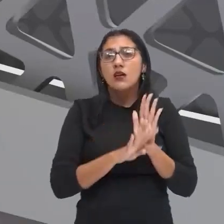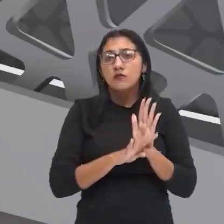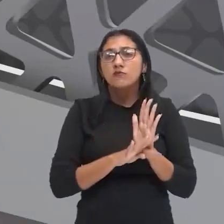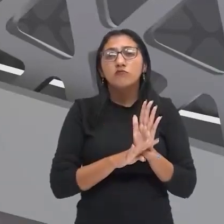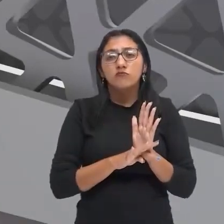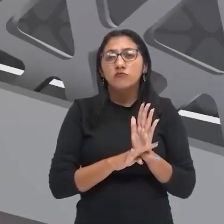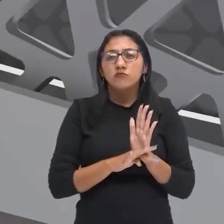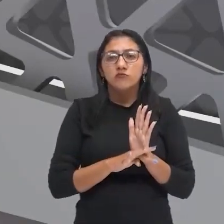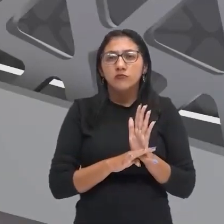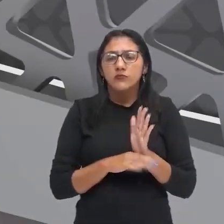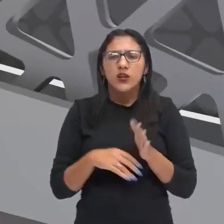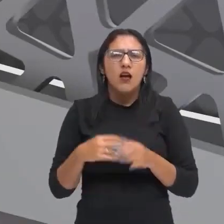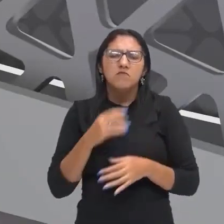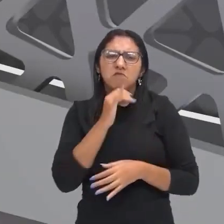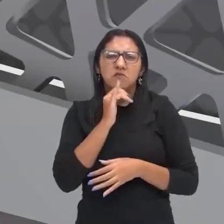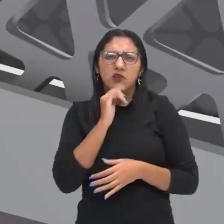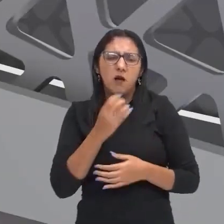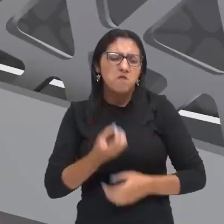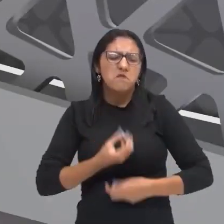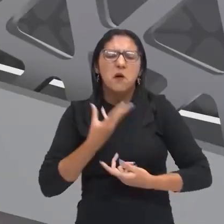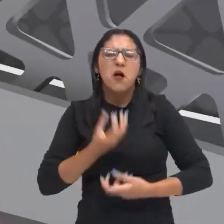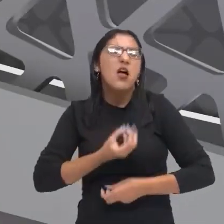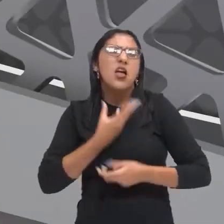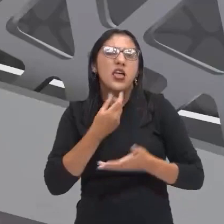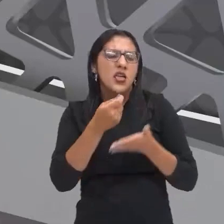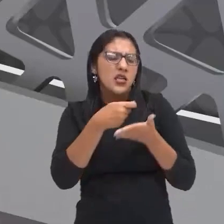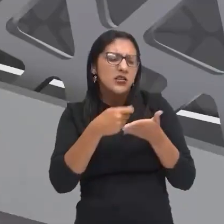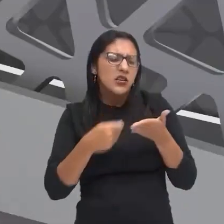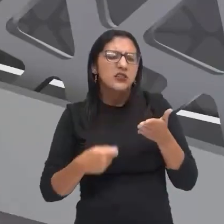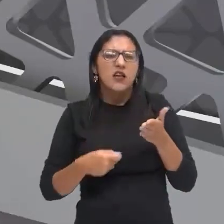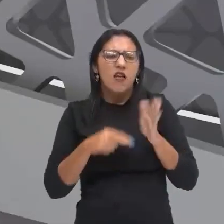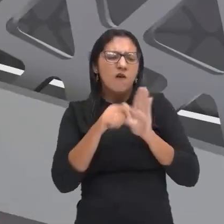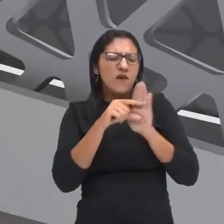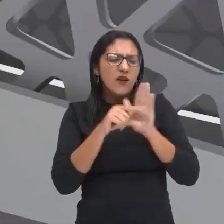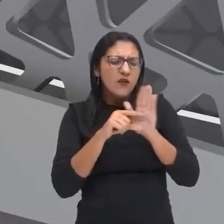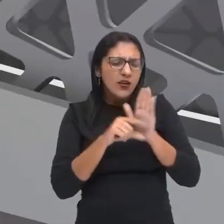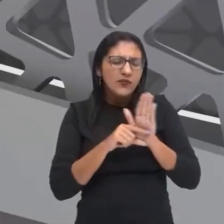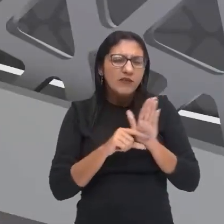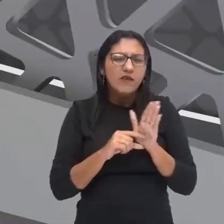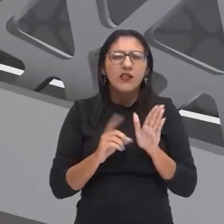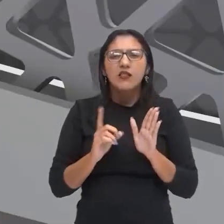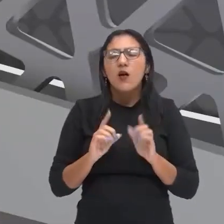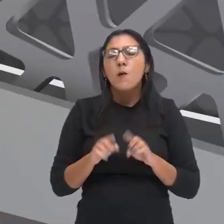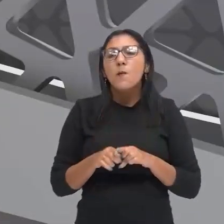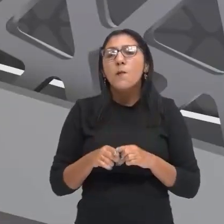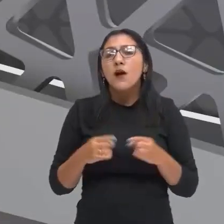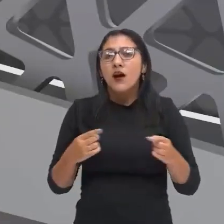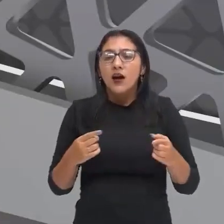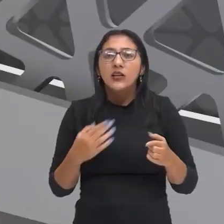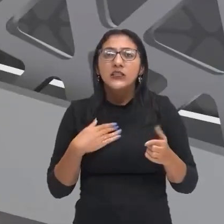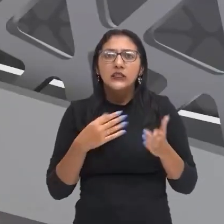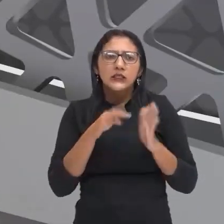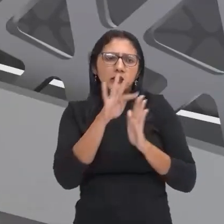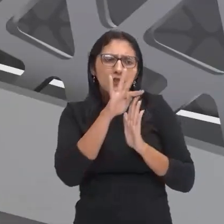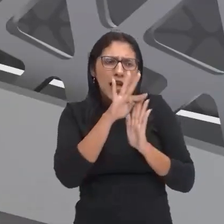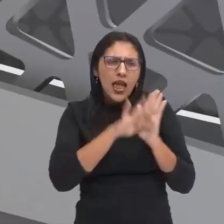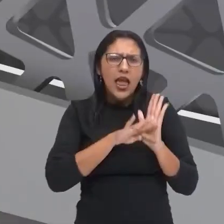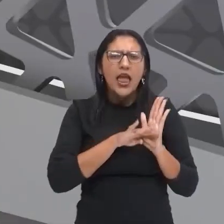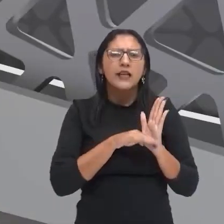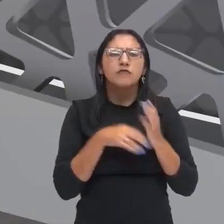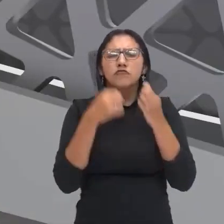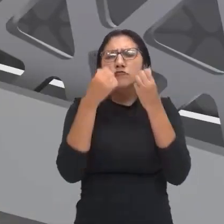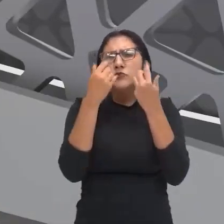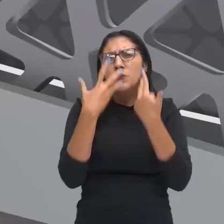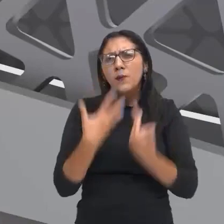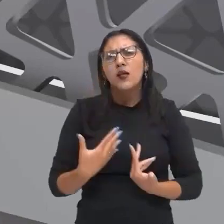Eu não sou de escrever poemas, nem versos, nem outras coisas, mas assim, textos falando sobre as